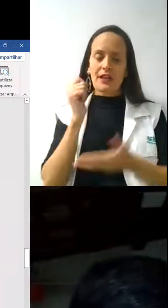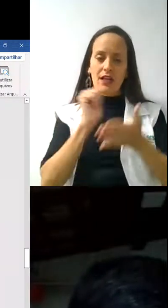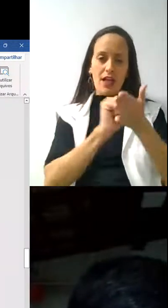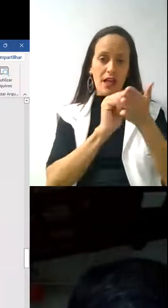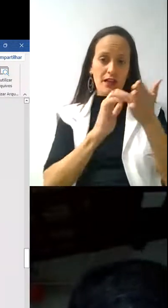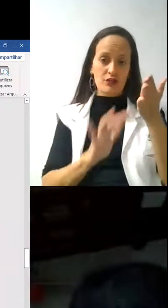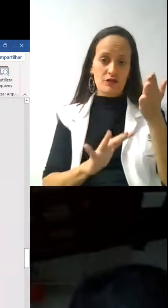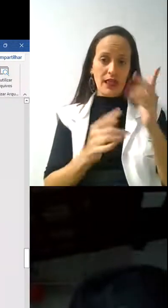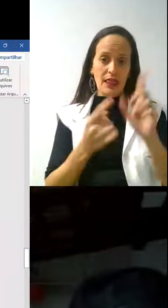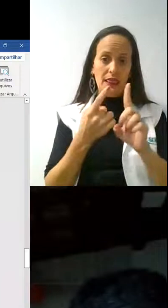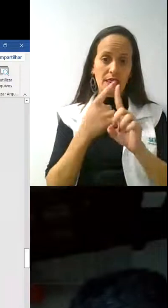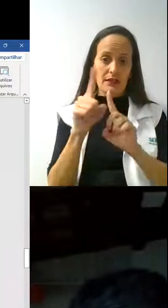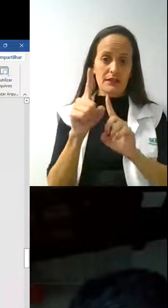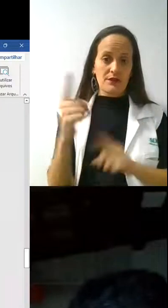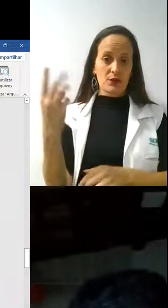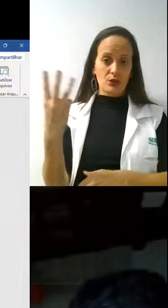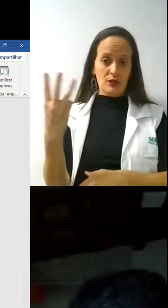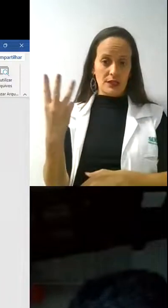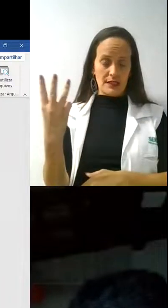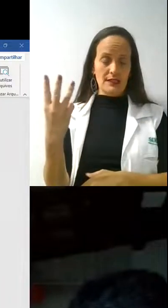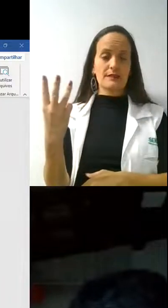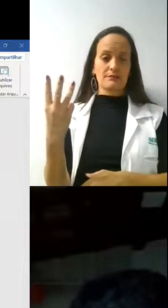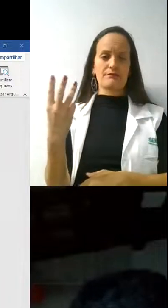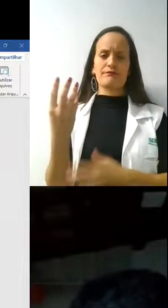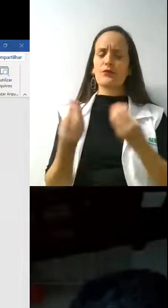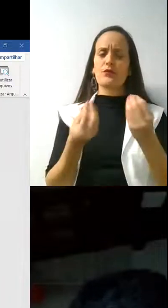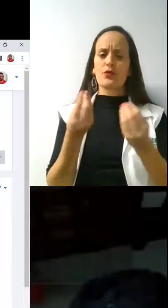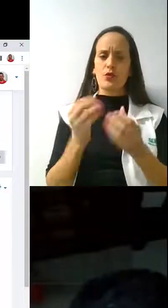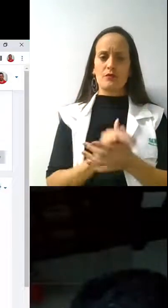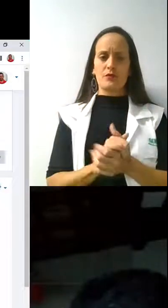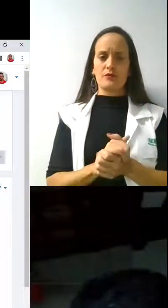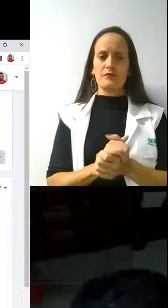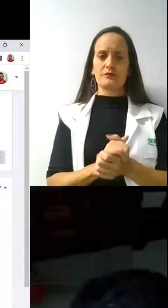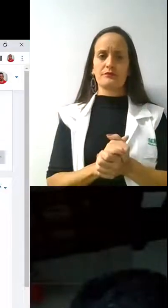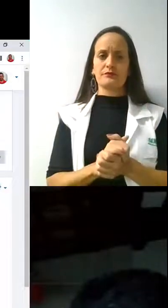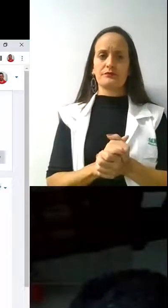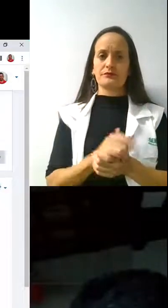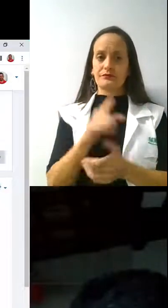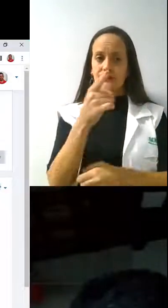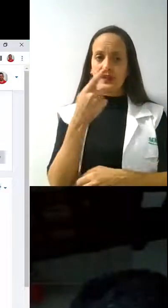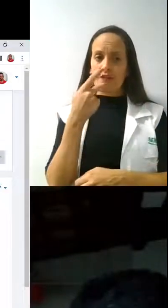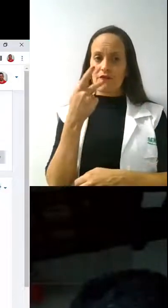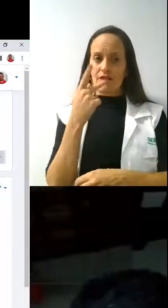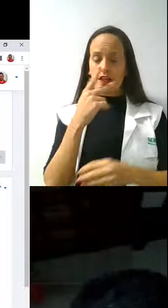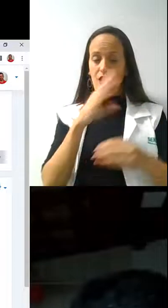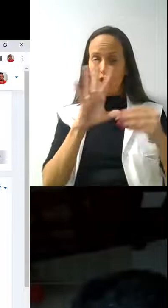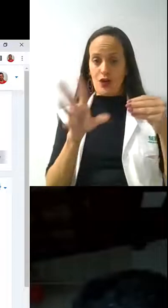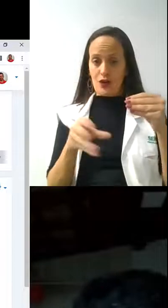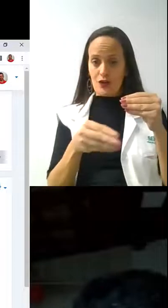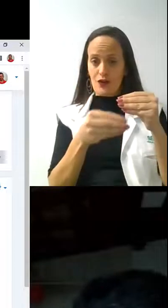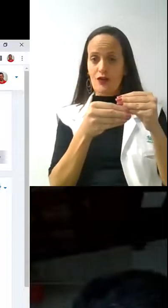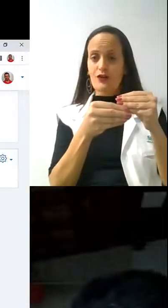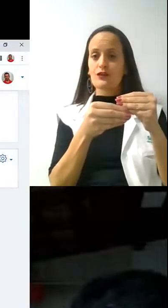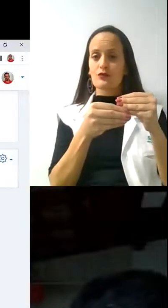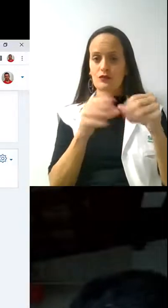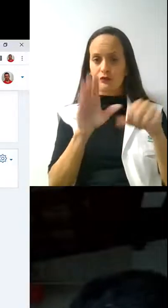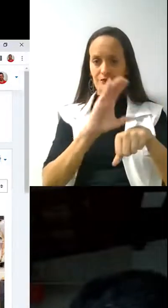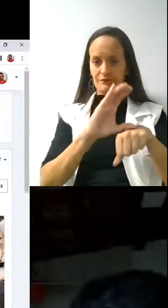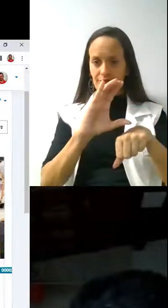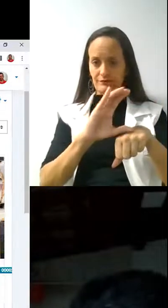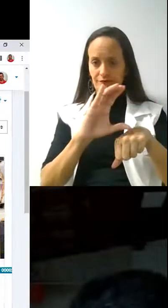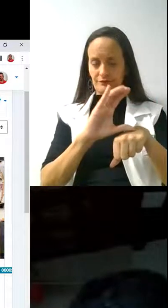de interpretação de escalas, o que que você pode fazer? Você vem aqui, ó, no conteúdo virtual, né, vou voltar aqui, ó, do zero,